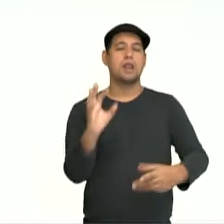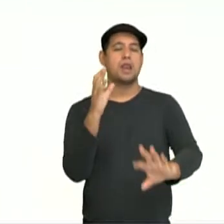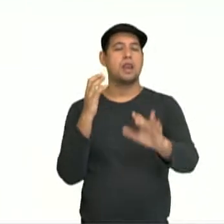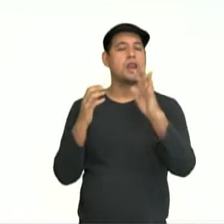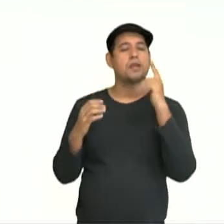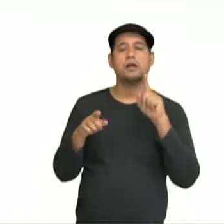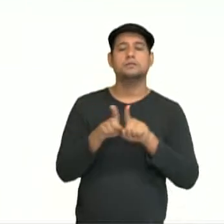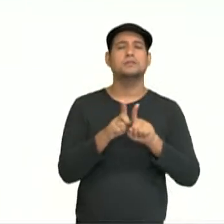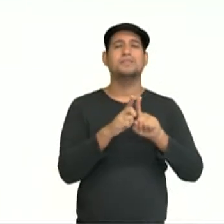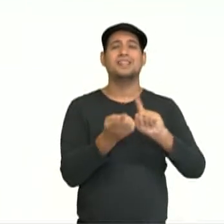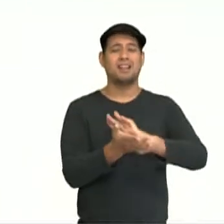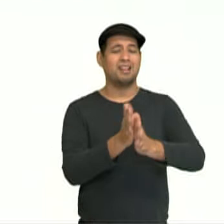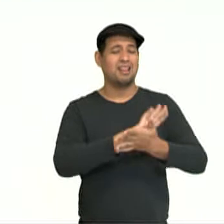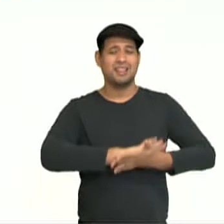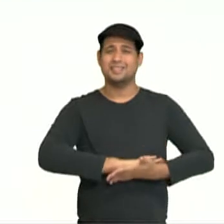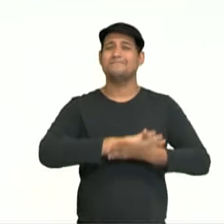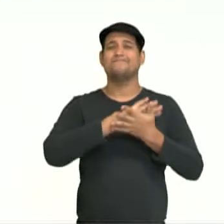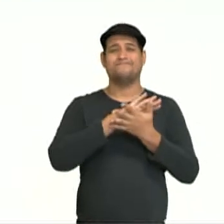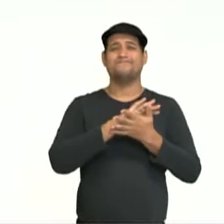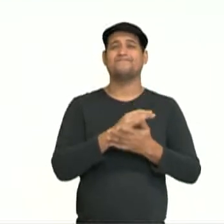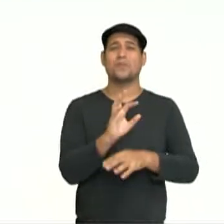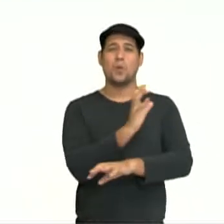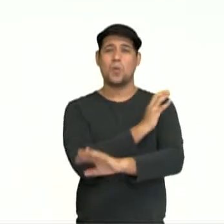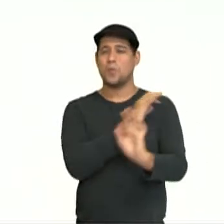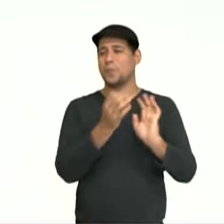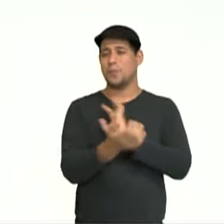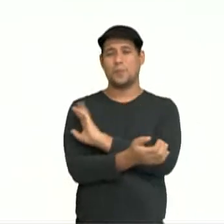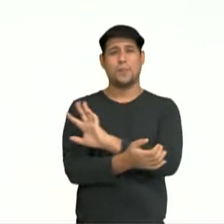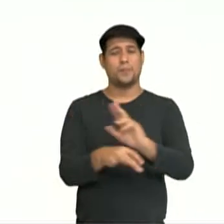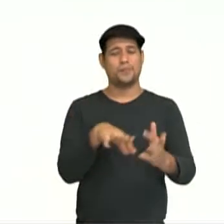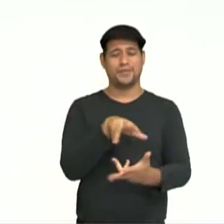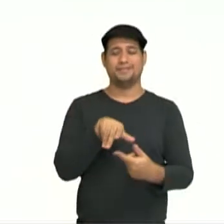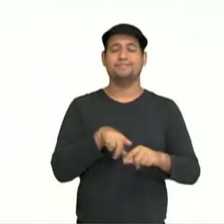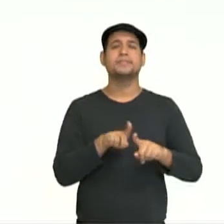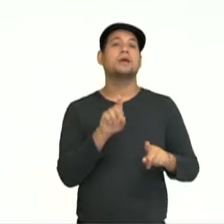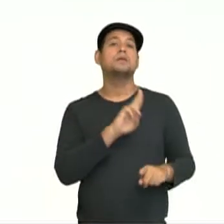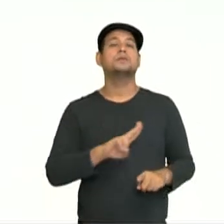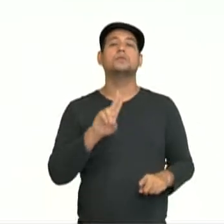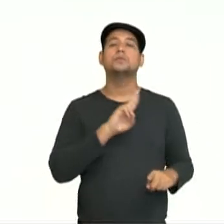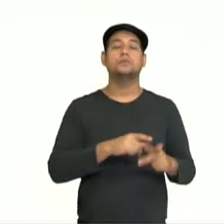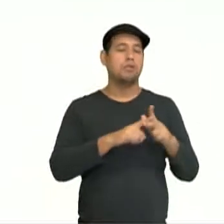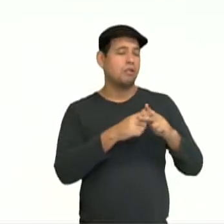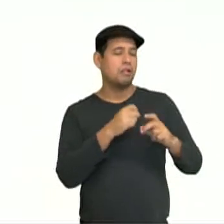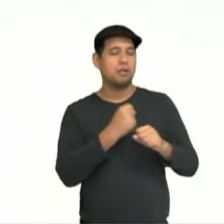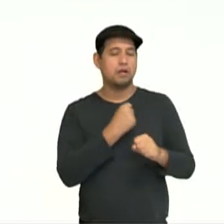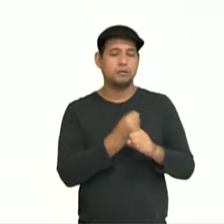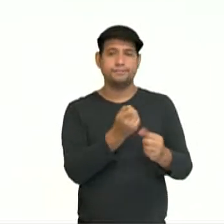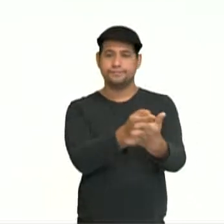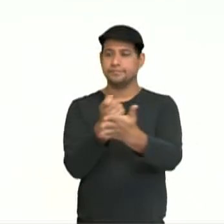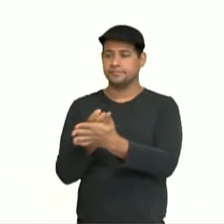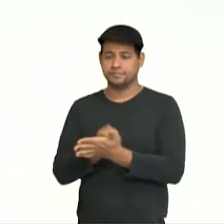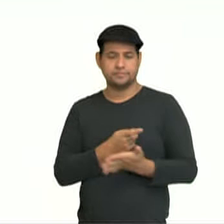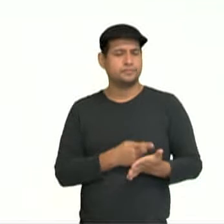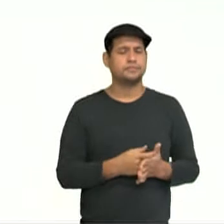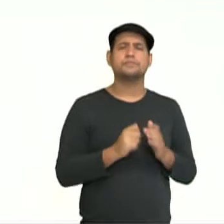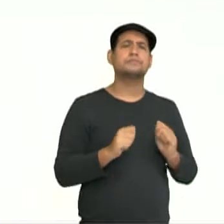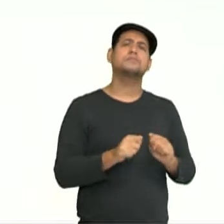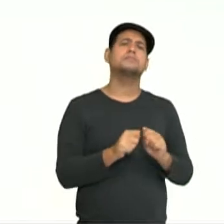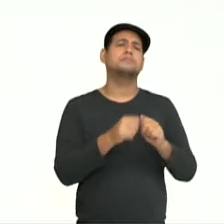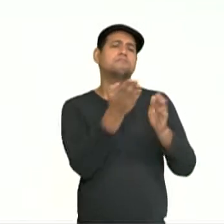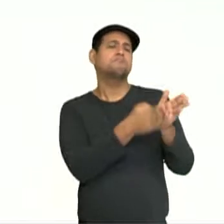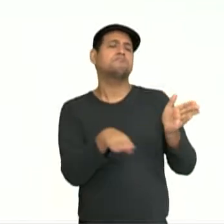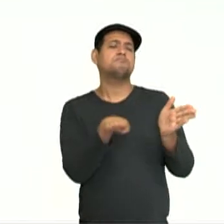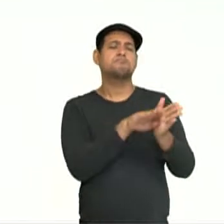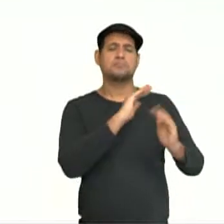naturais e degradação ambiental. Como os atuais modos de produção e consumo, é possível alcançar